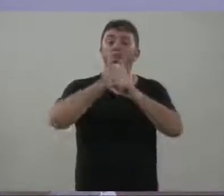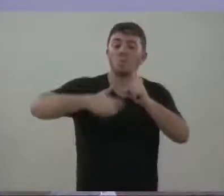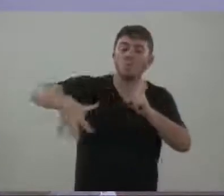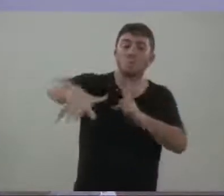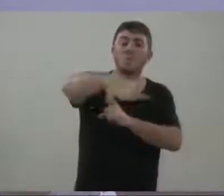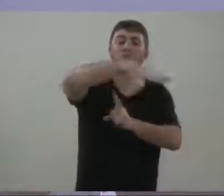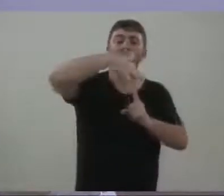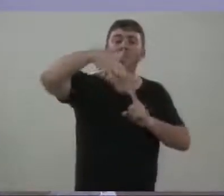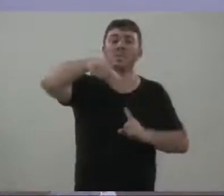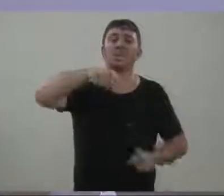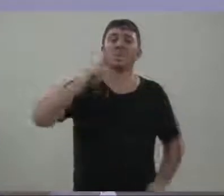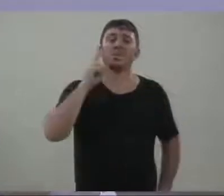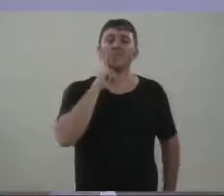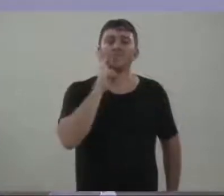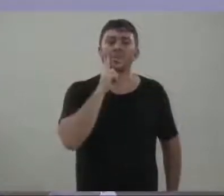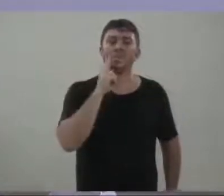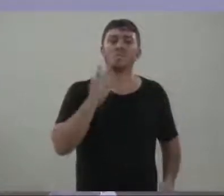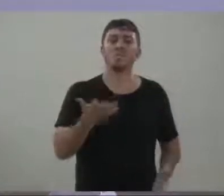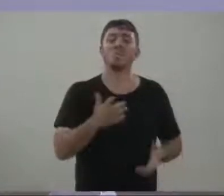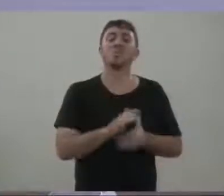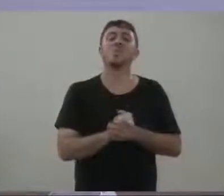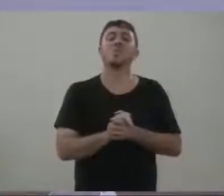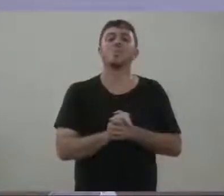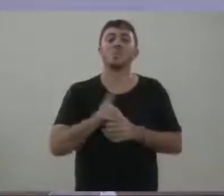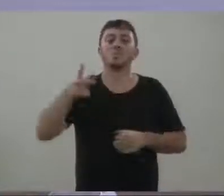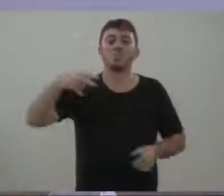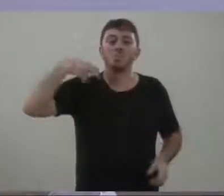chegou, a vereadora legitimada.